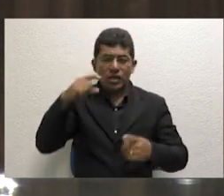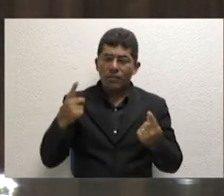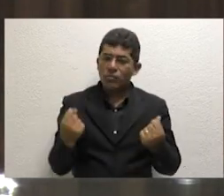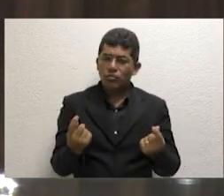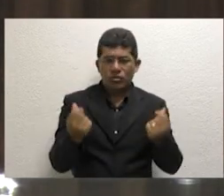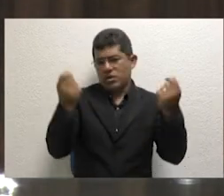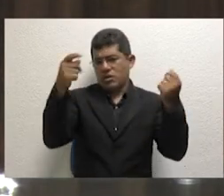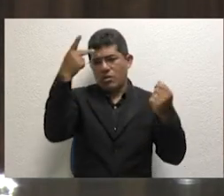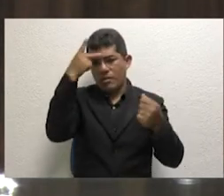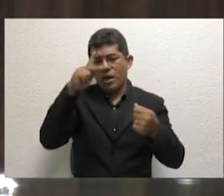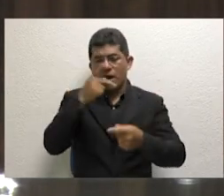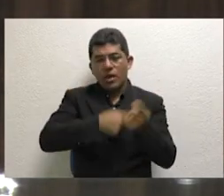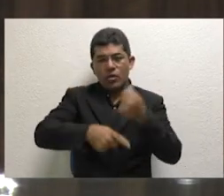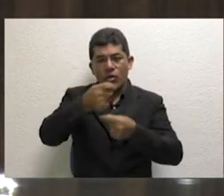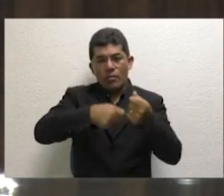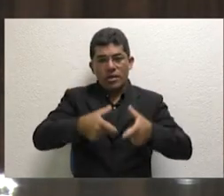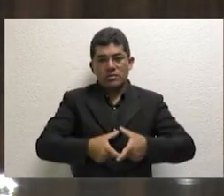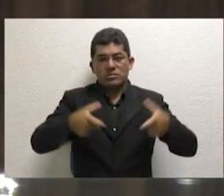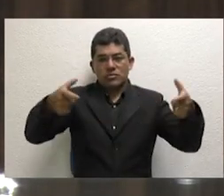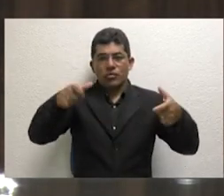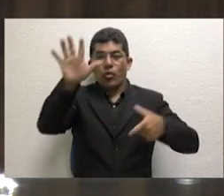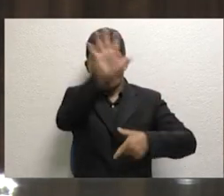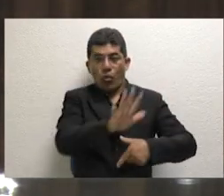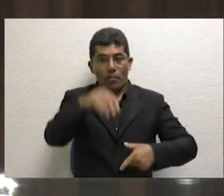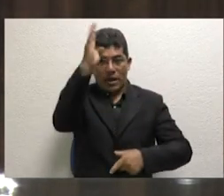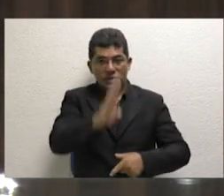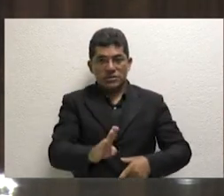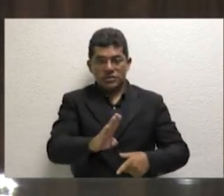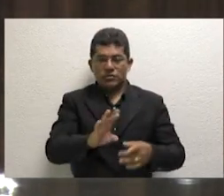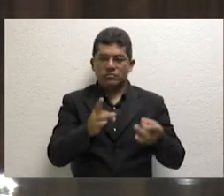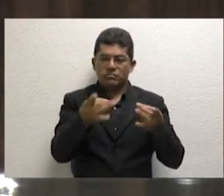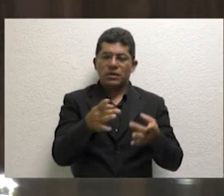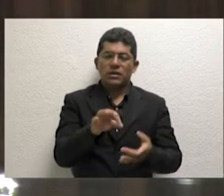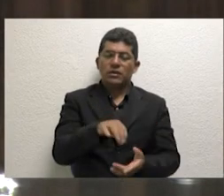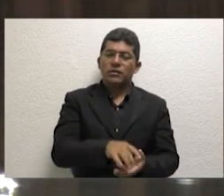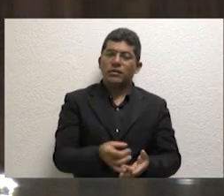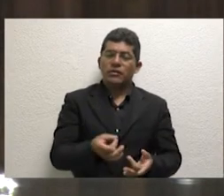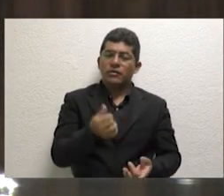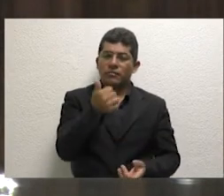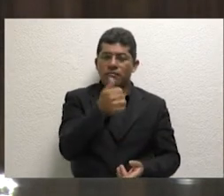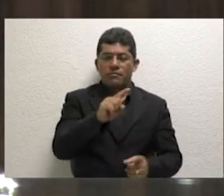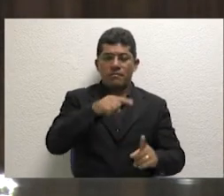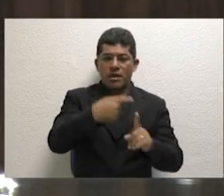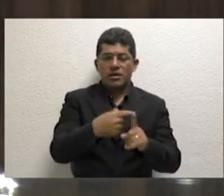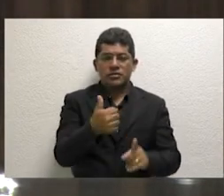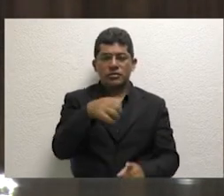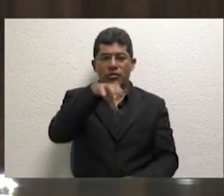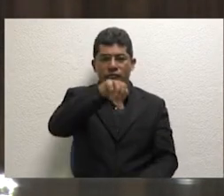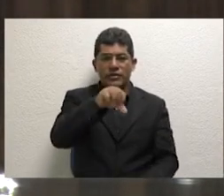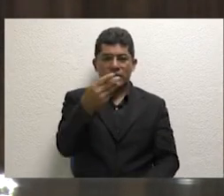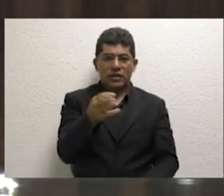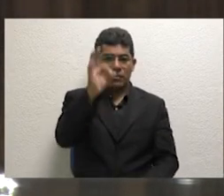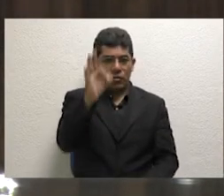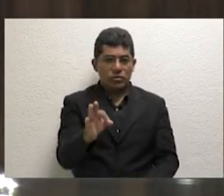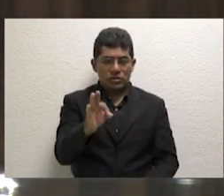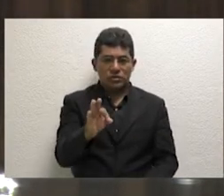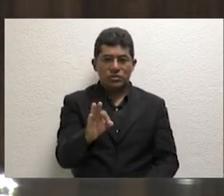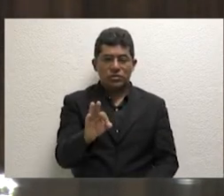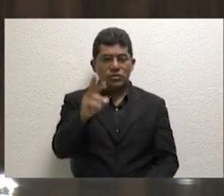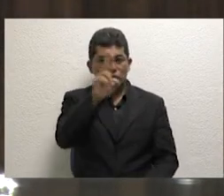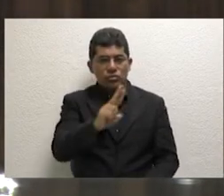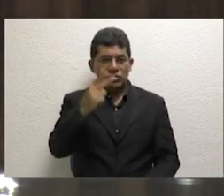brasileira o Brasil importa mais de 93% dos fertilizantes que são utilizados